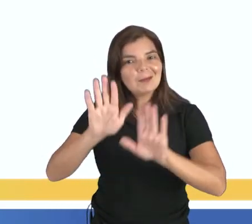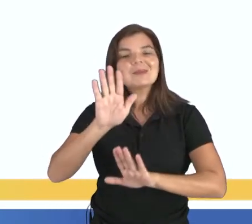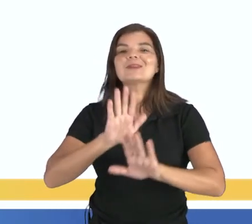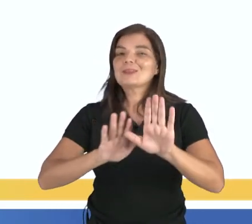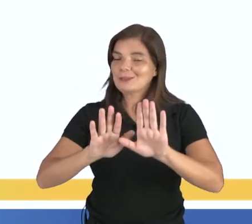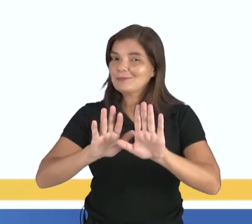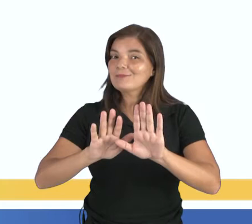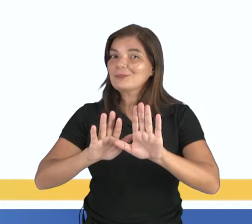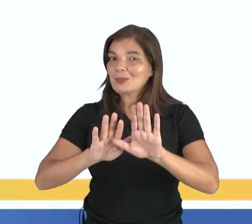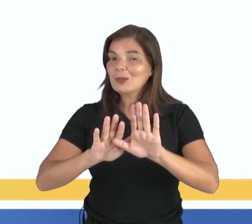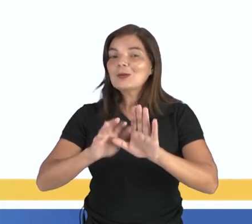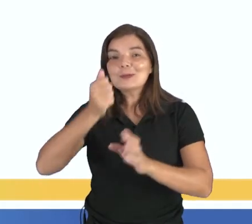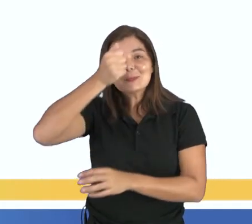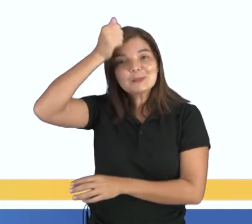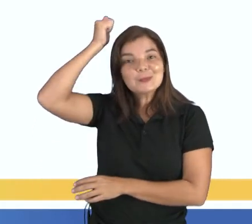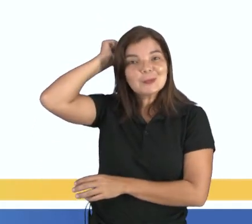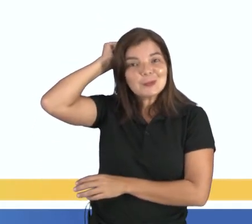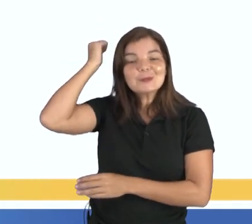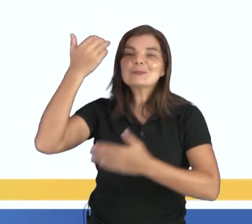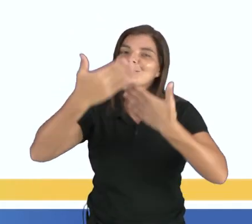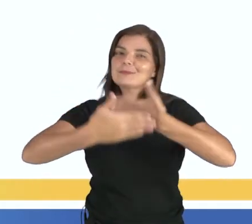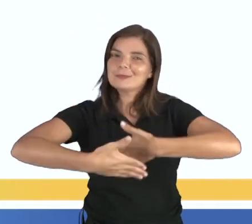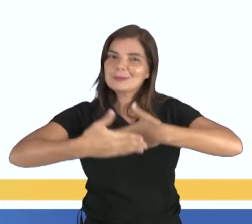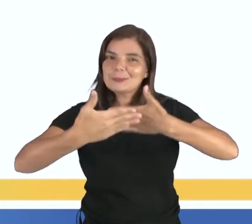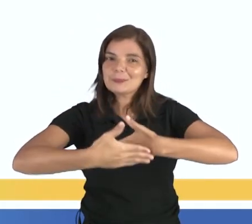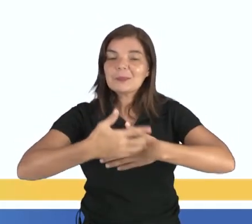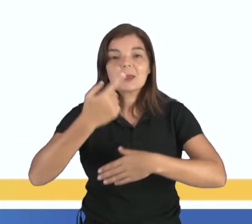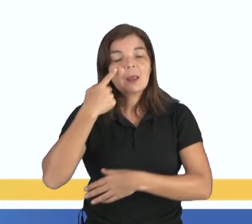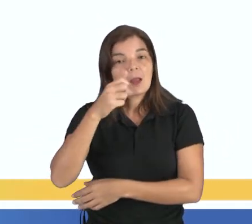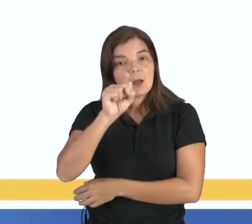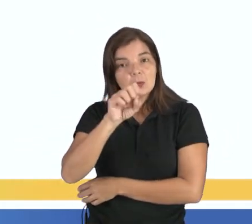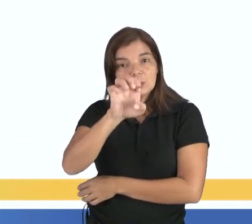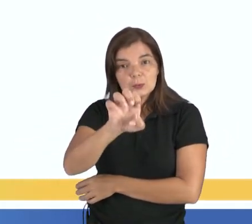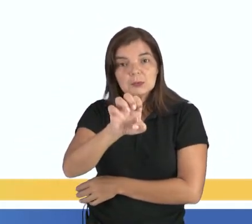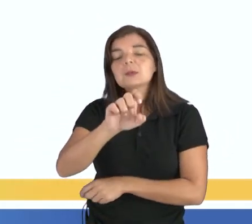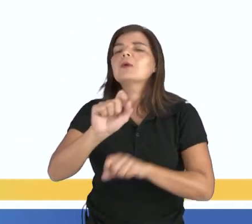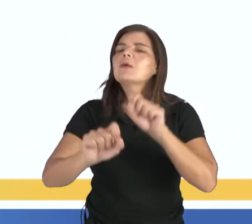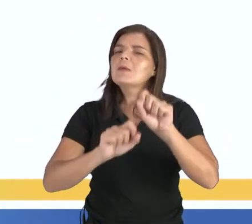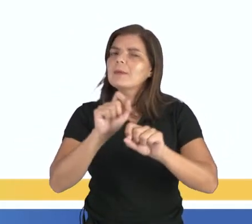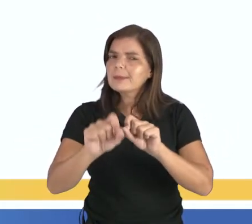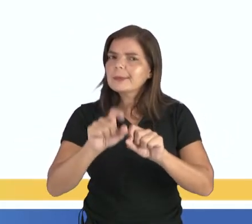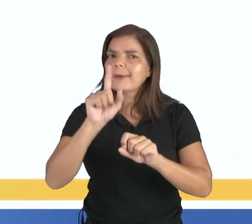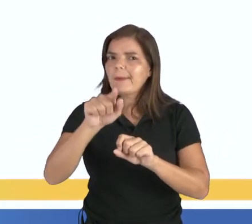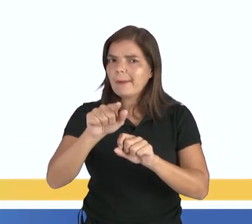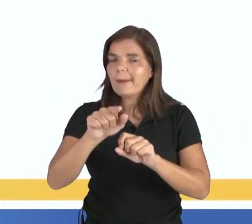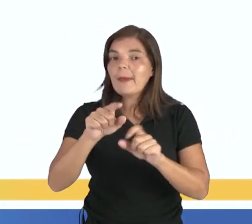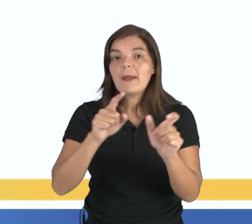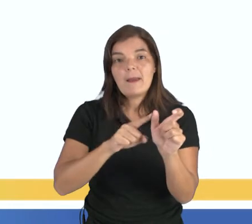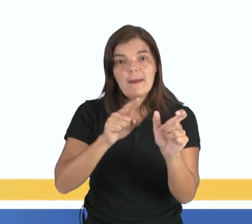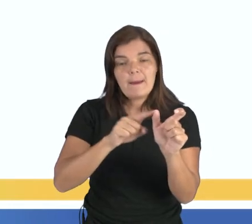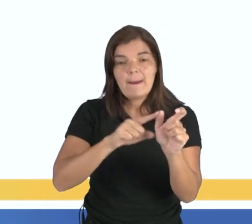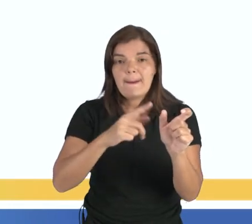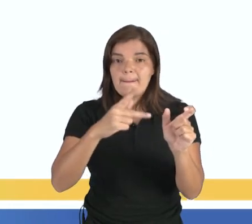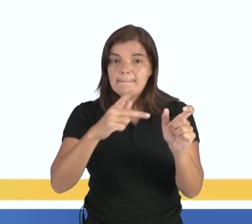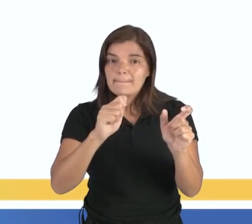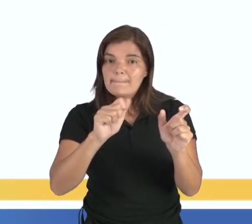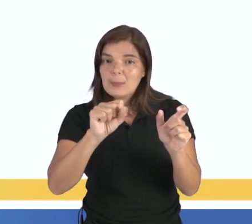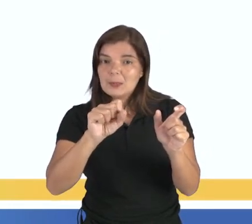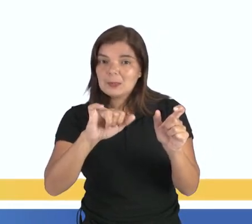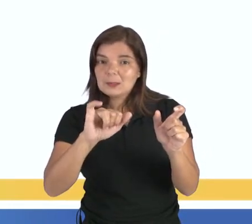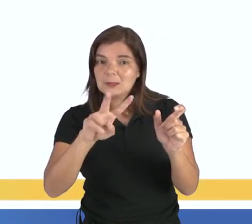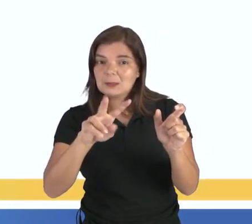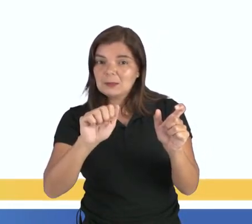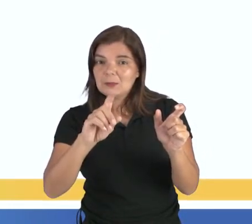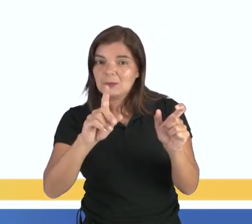Cai muito em vestibular, muito em provas. A partícula C, quando ela é partícula passivadora, leva o verbo